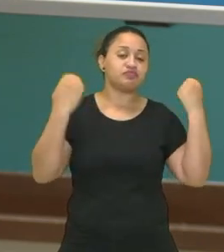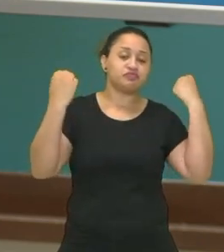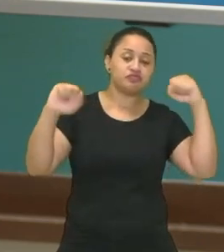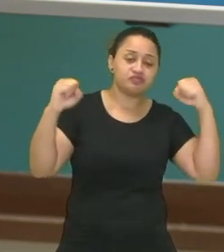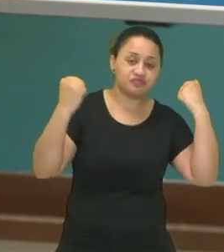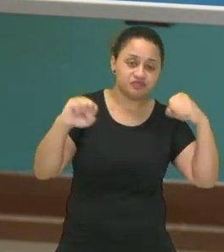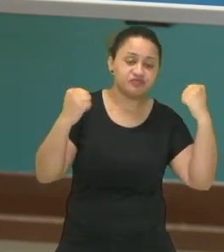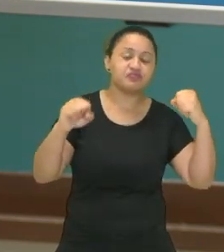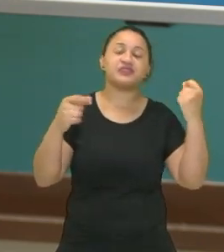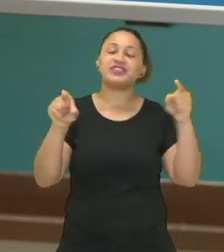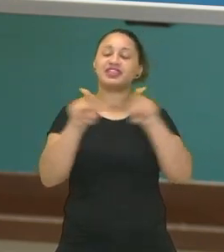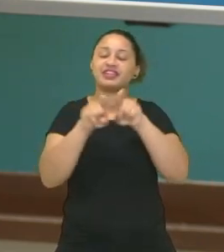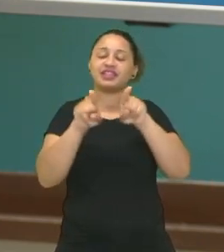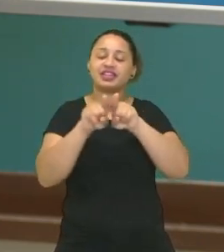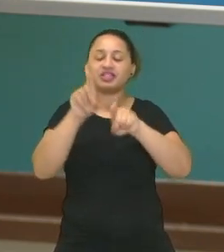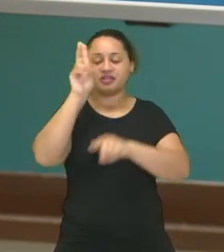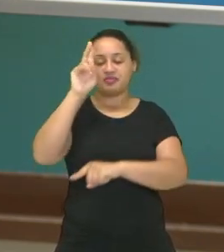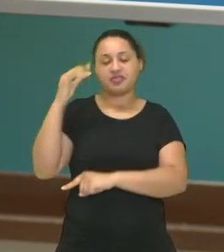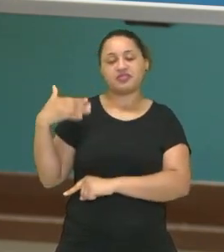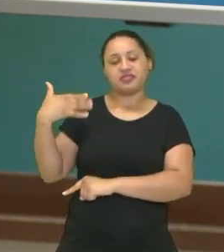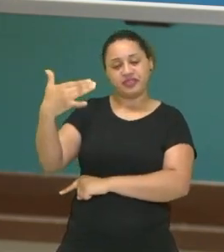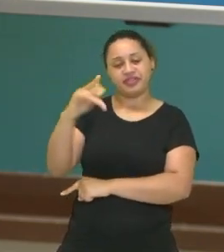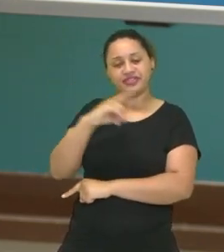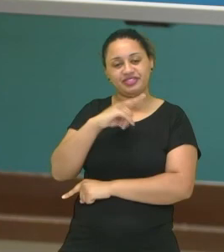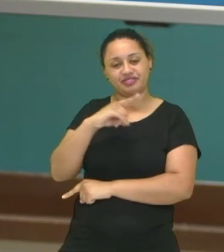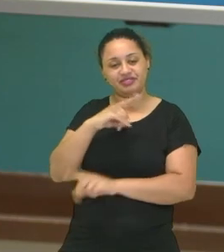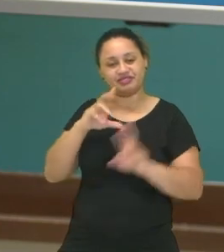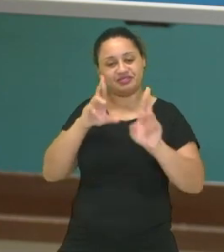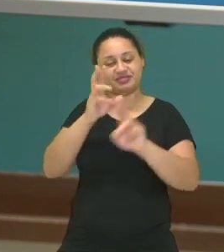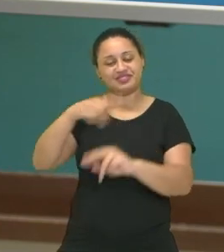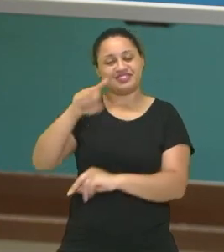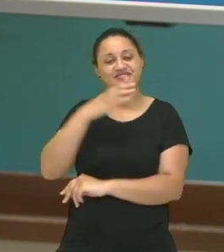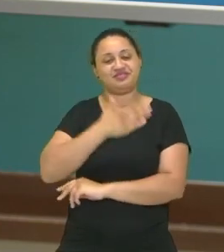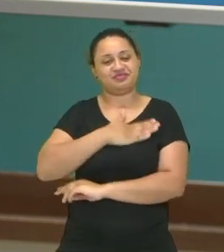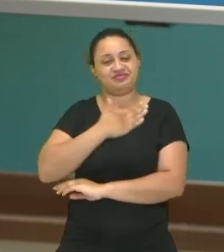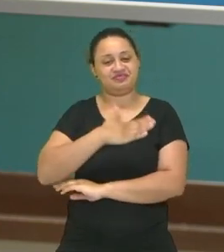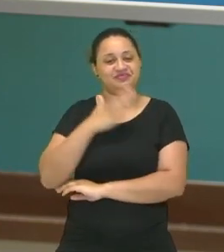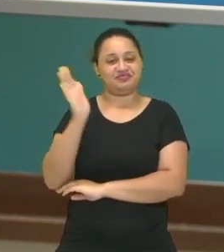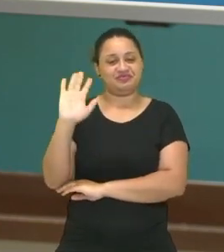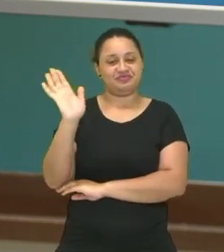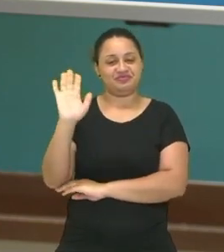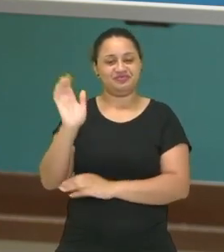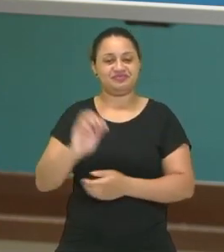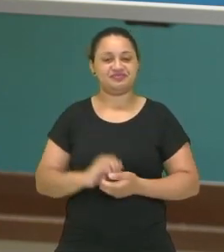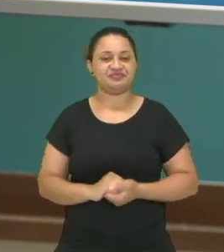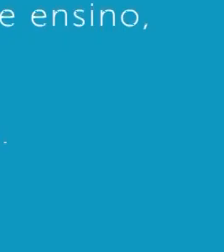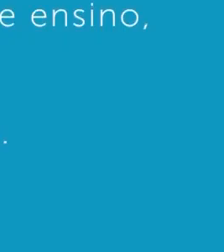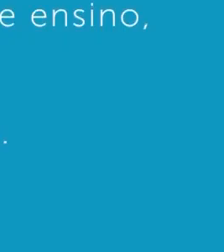ginástica e o seu histórico. Espero que vocês tenham gostado. Até breve!